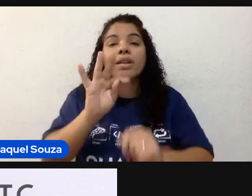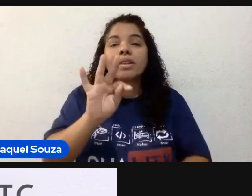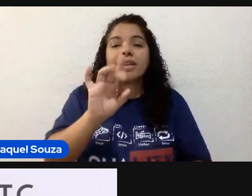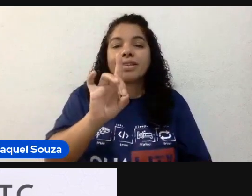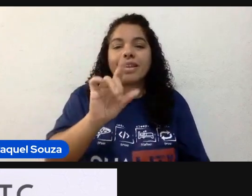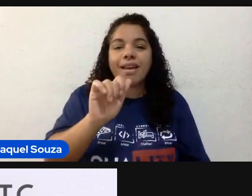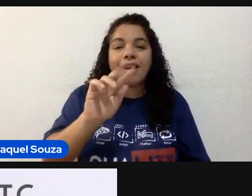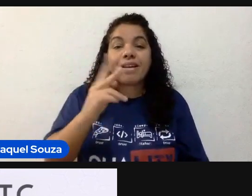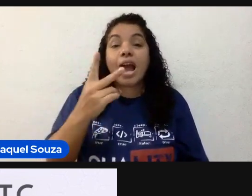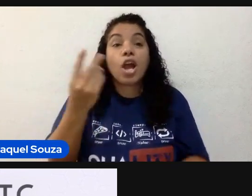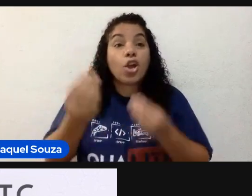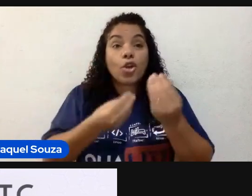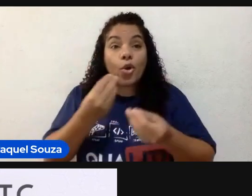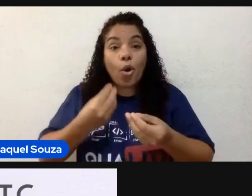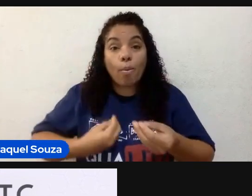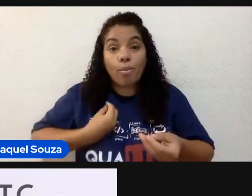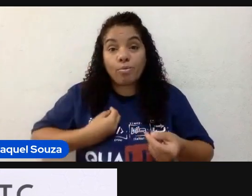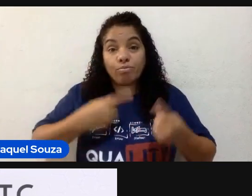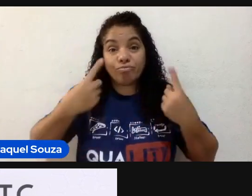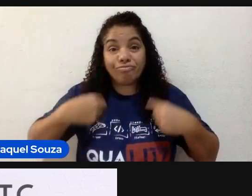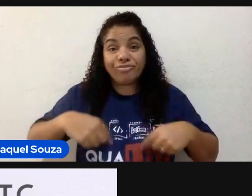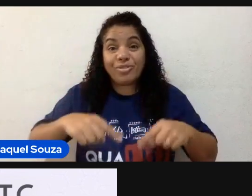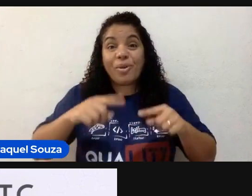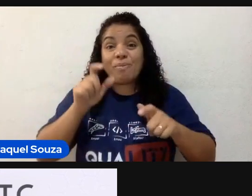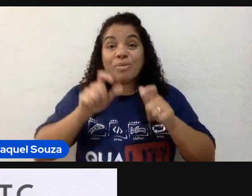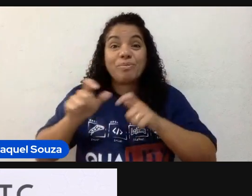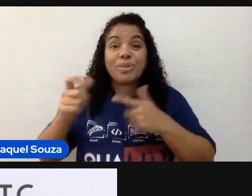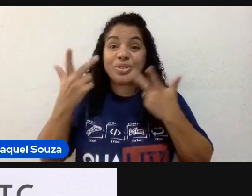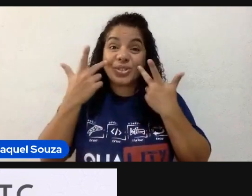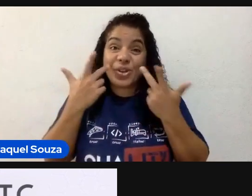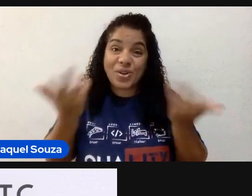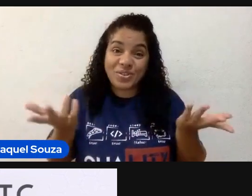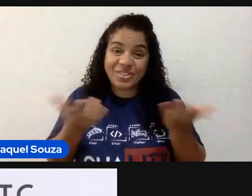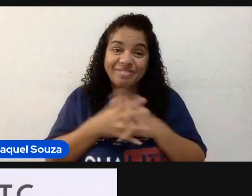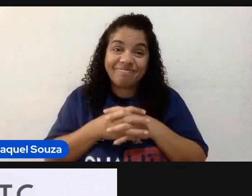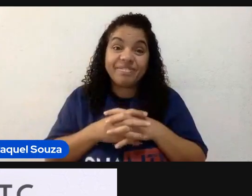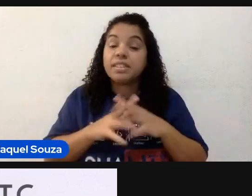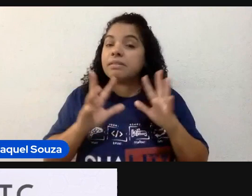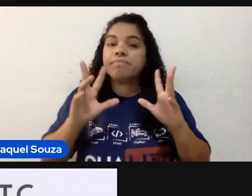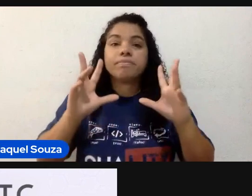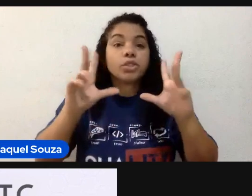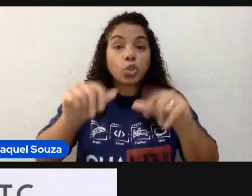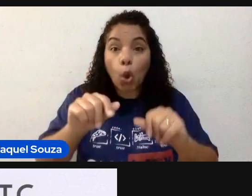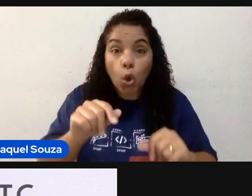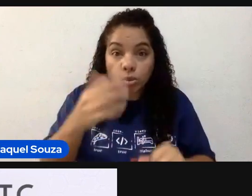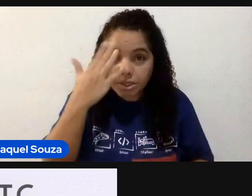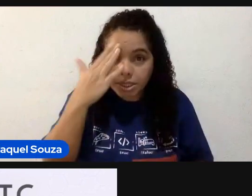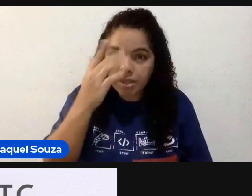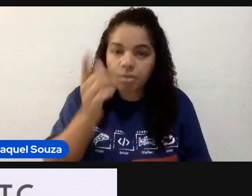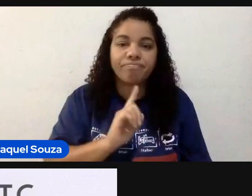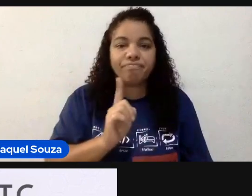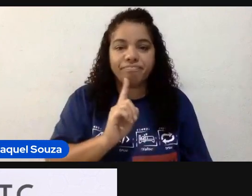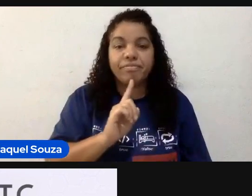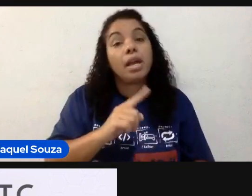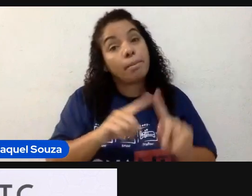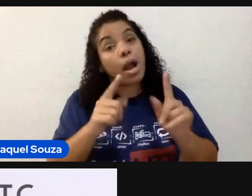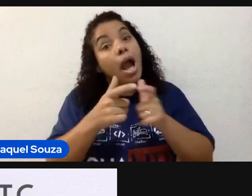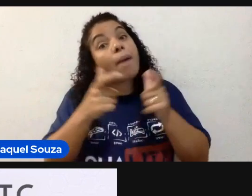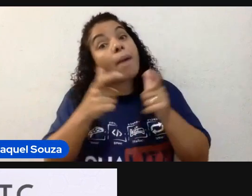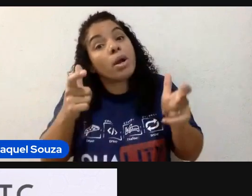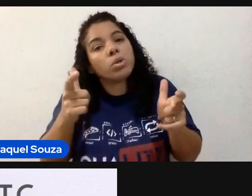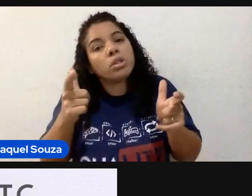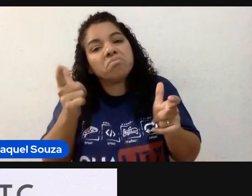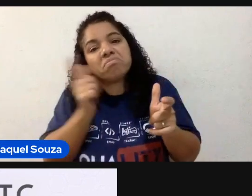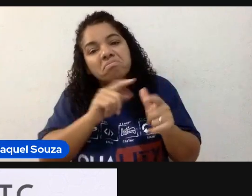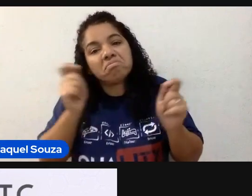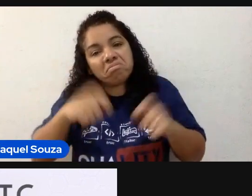no corpo de uma pessoa normal. Nem todo mundo entendeu, mas a maioria entendeu. E o